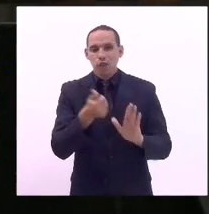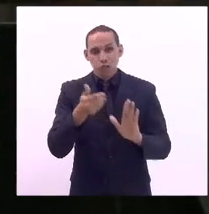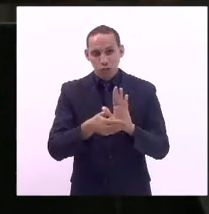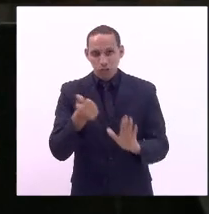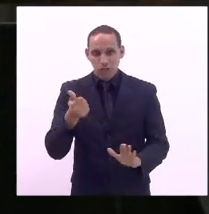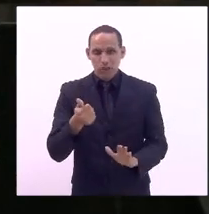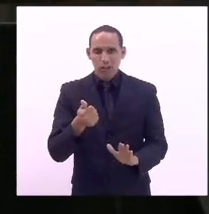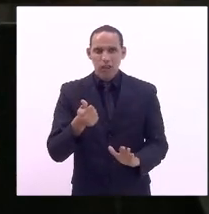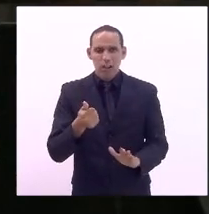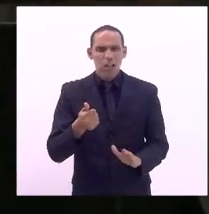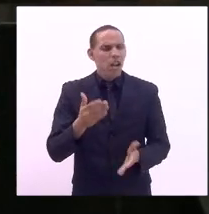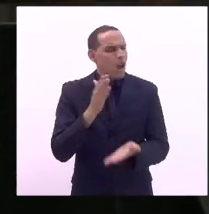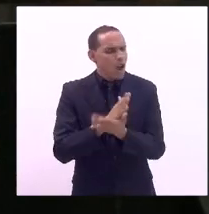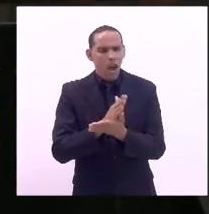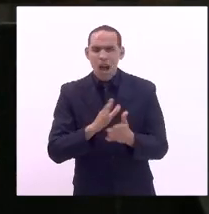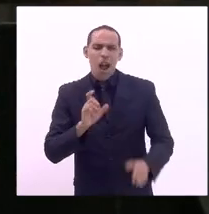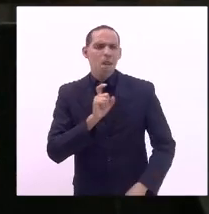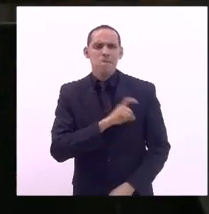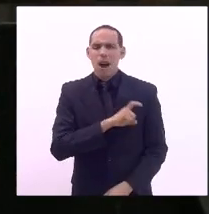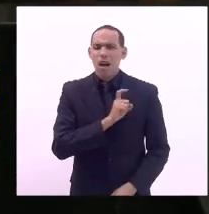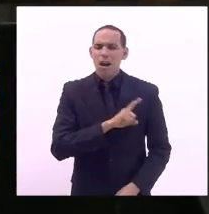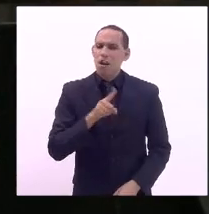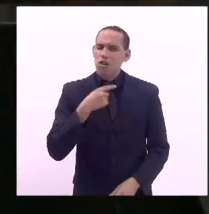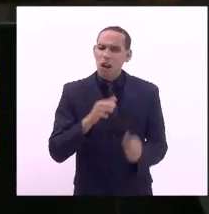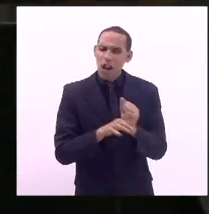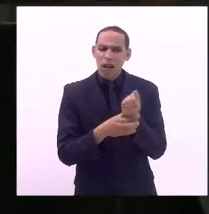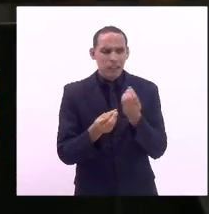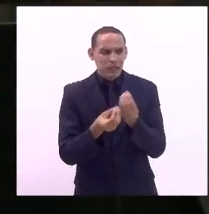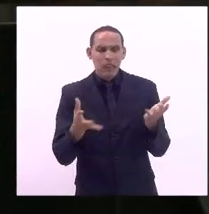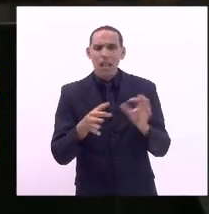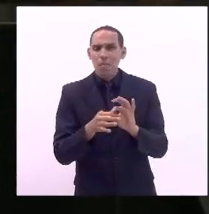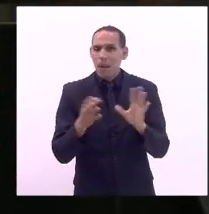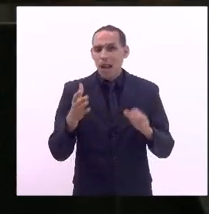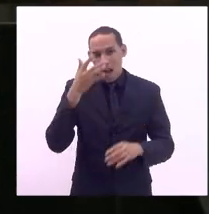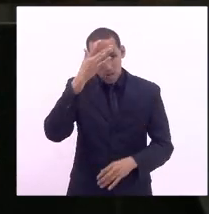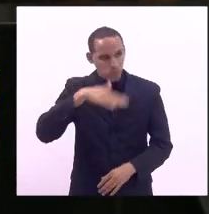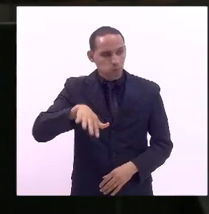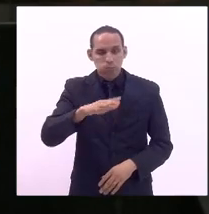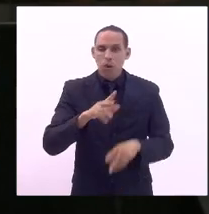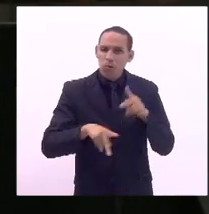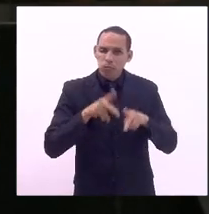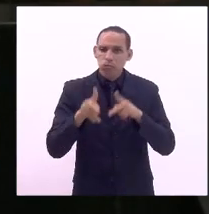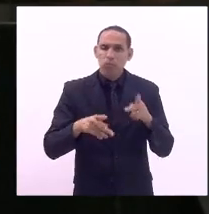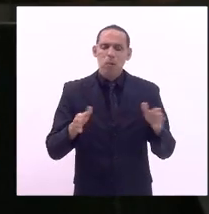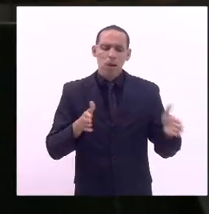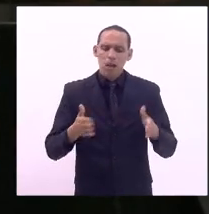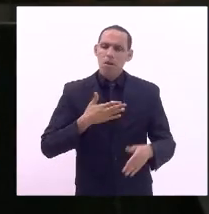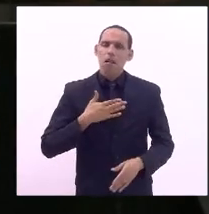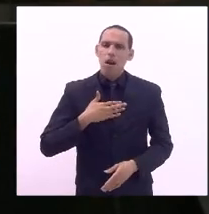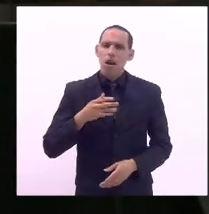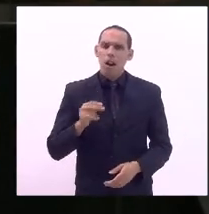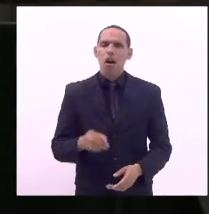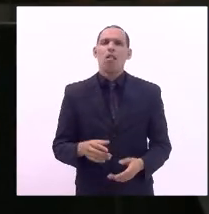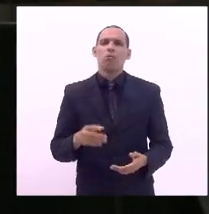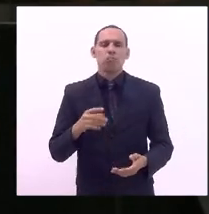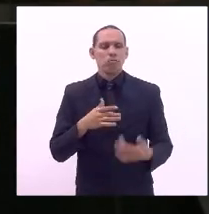Chega de covardia e precisamos garantir a liberdade do nosso povo, sim. Pode contar com o meu mandato.